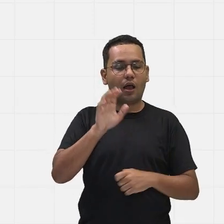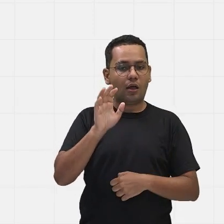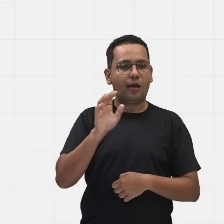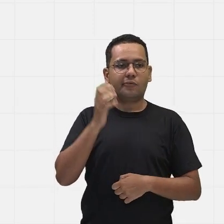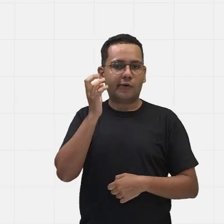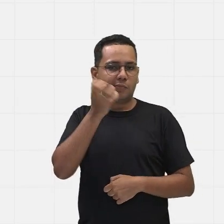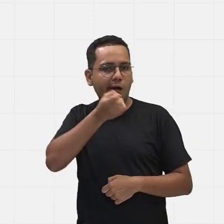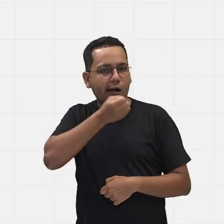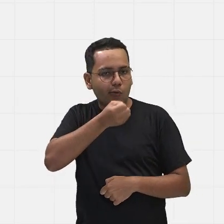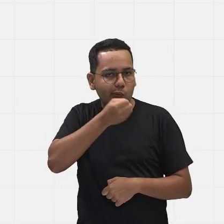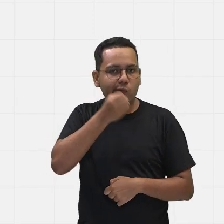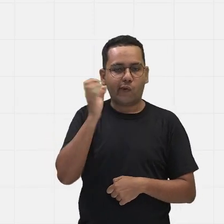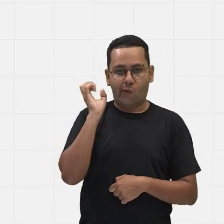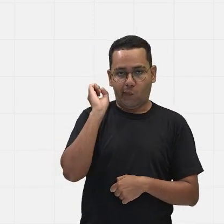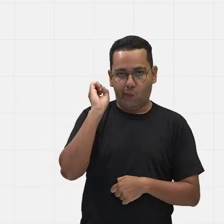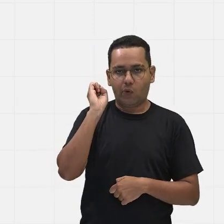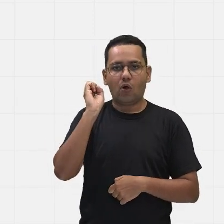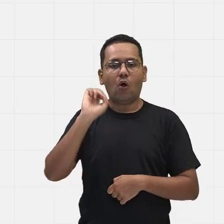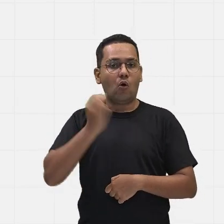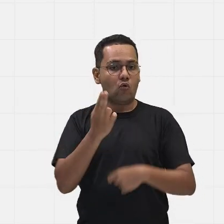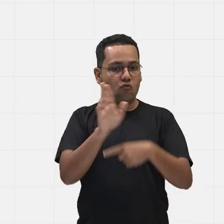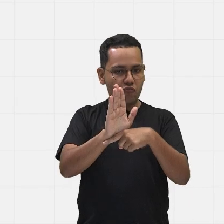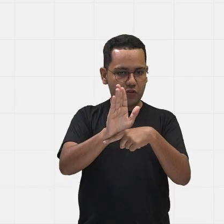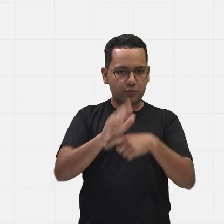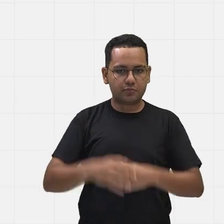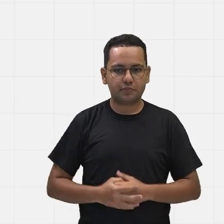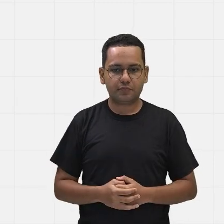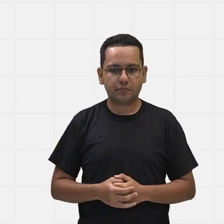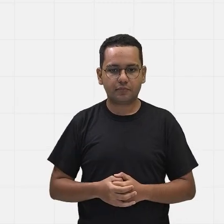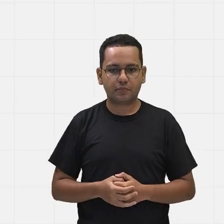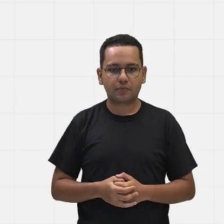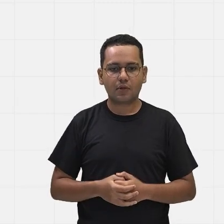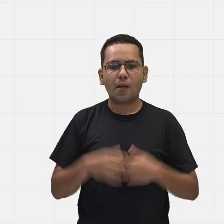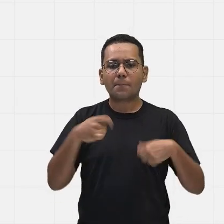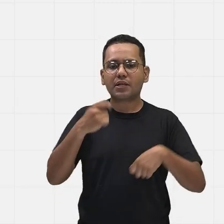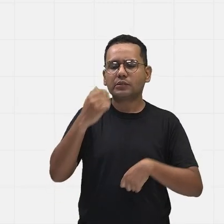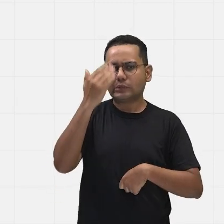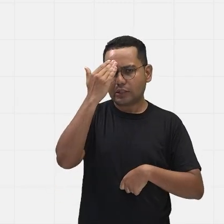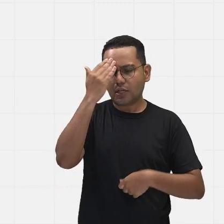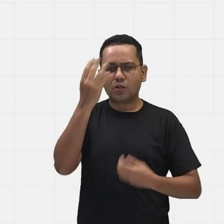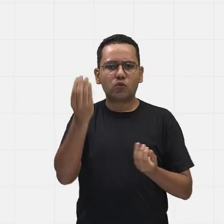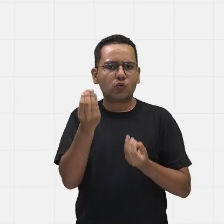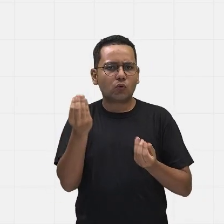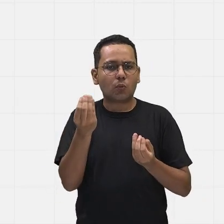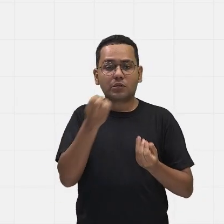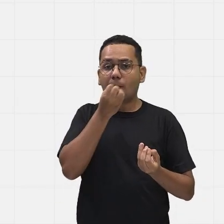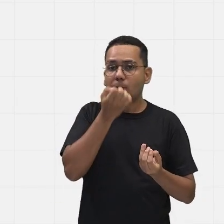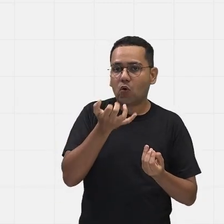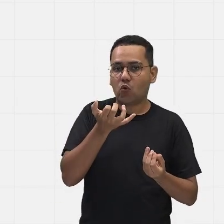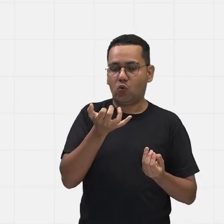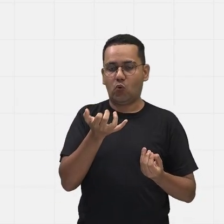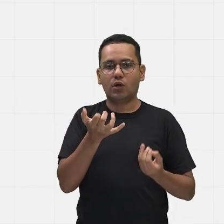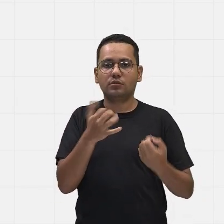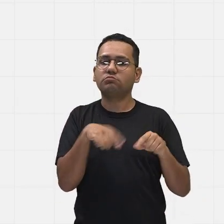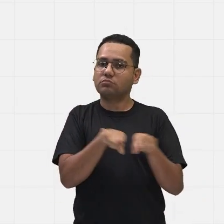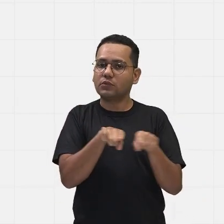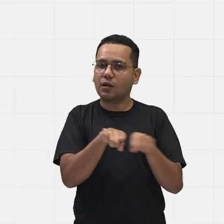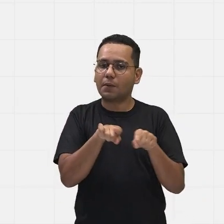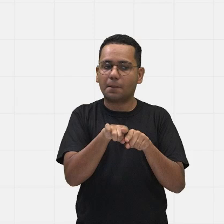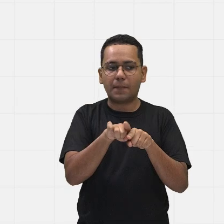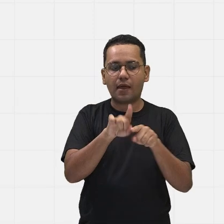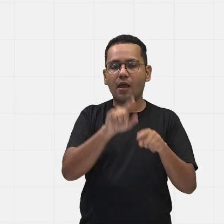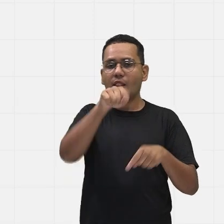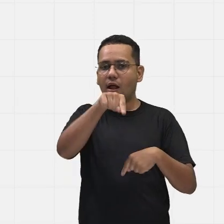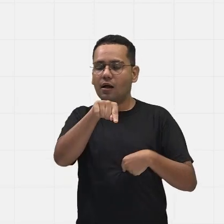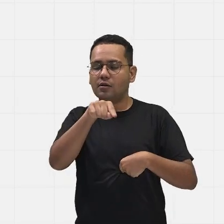transmissão, a gente também precisa receber a recepção de vocês aqui no estúdio para colocar no ar na hora da interatividade. Então,